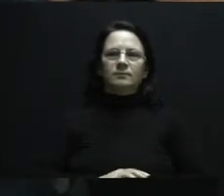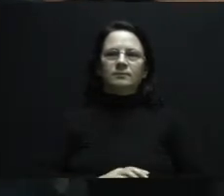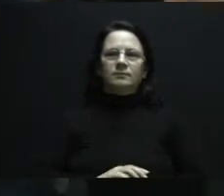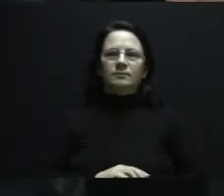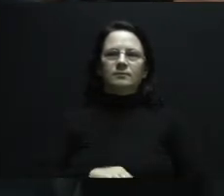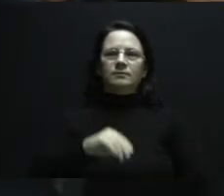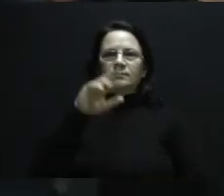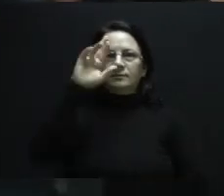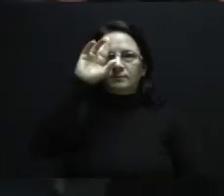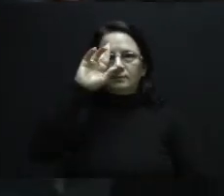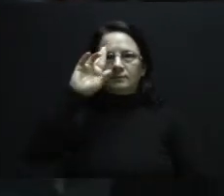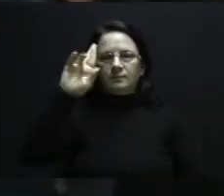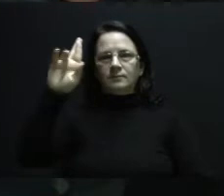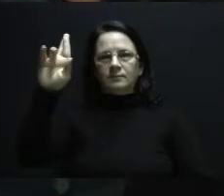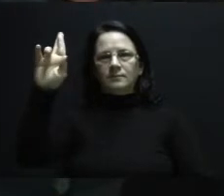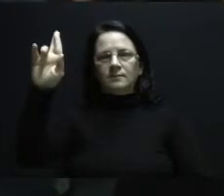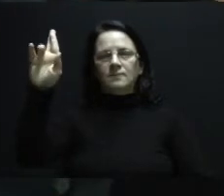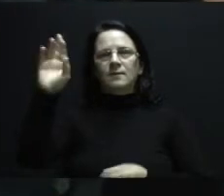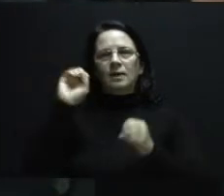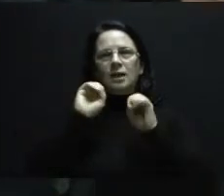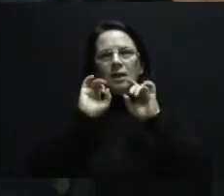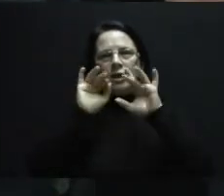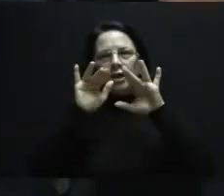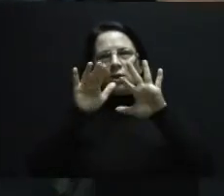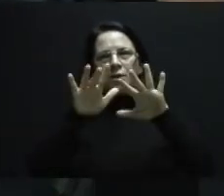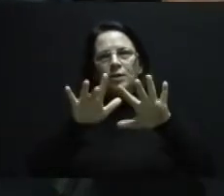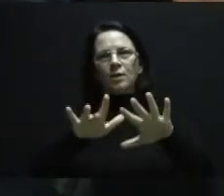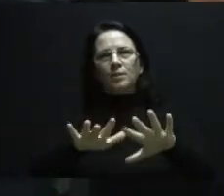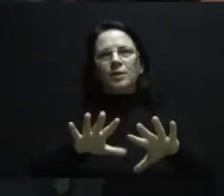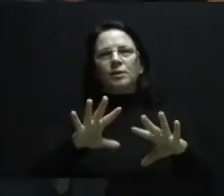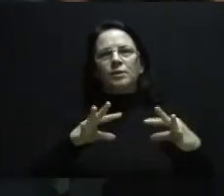Senhor, a minha família,